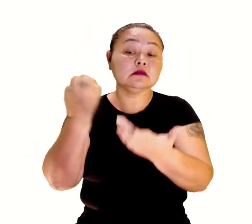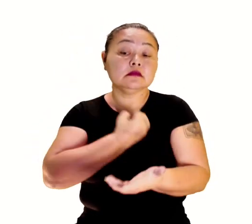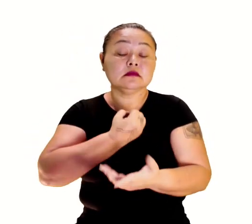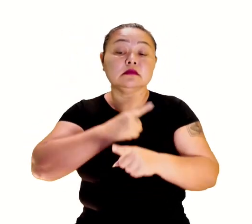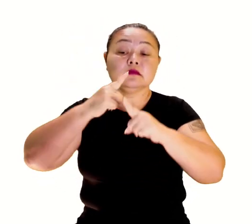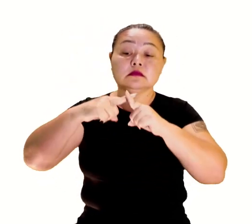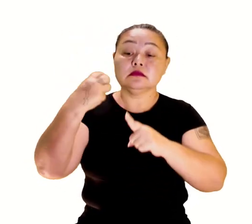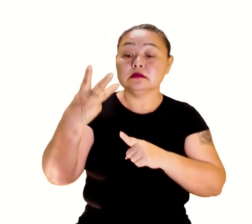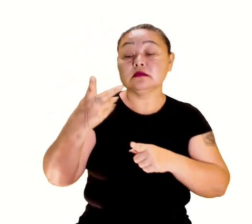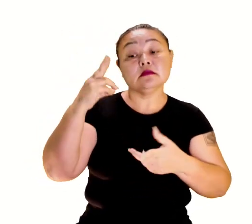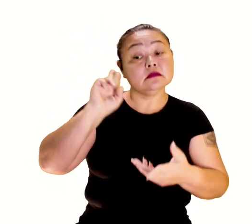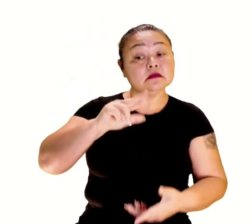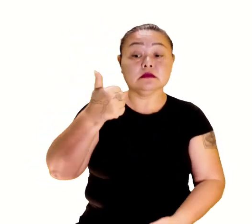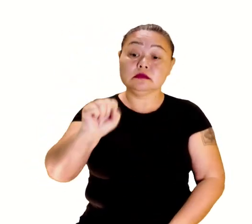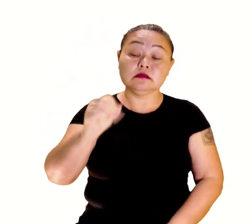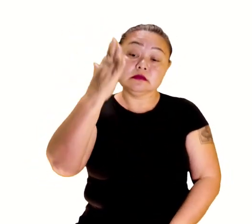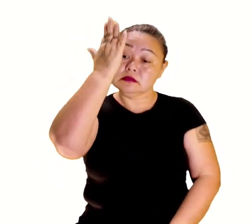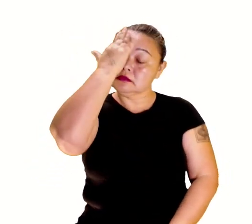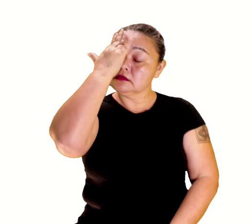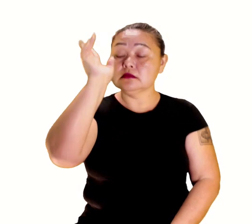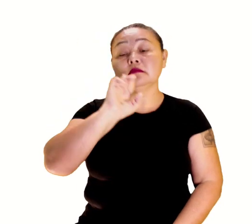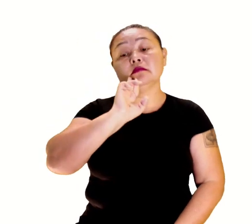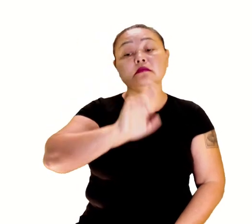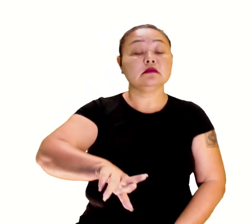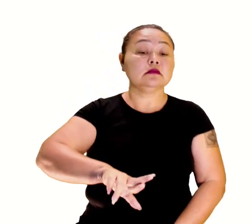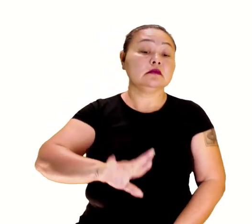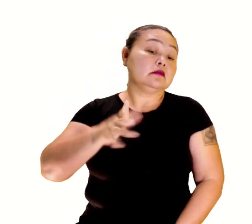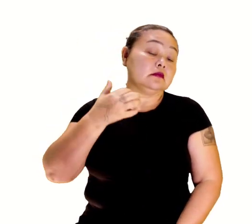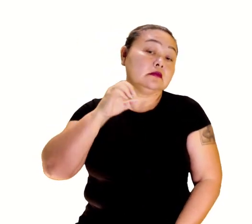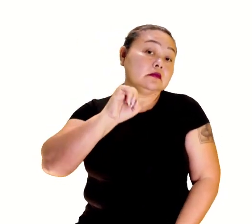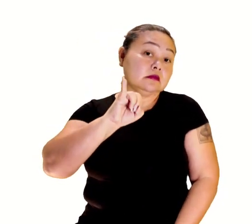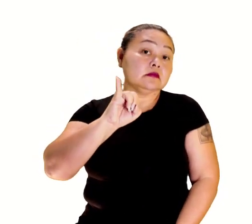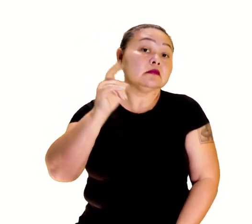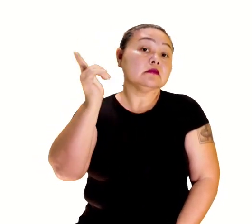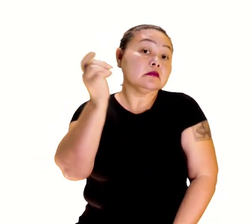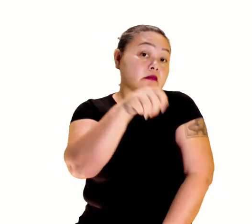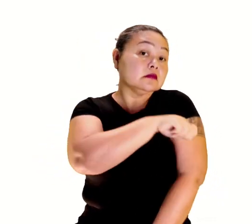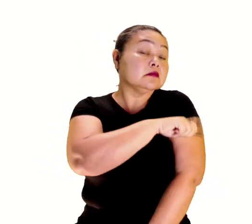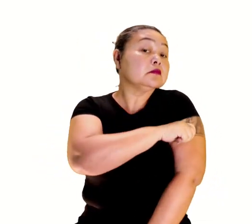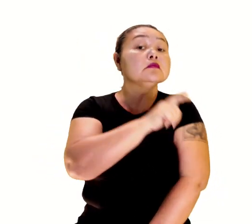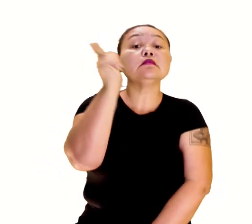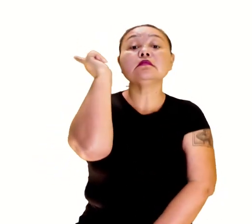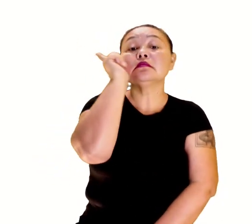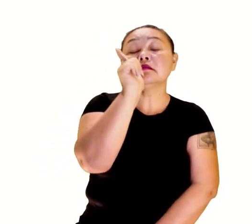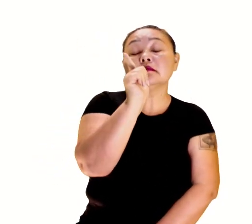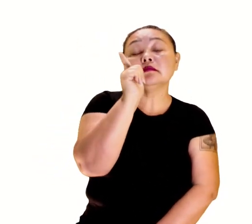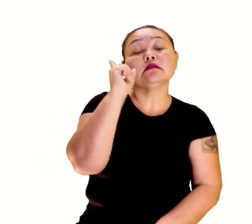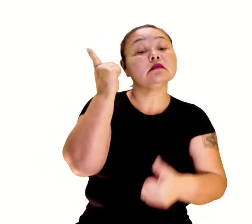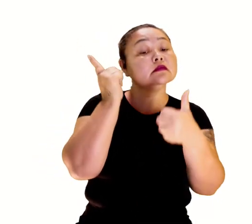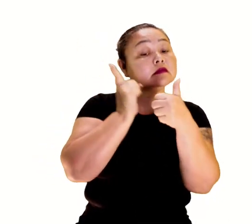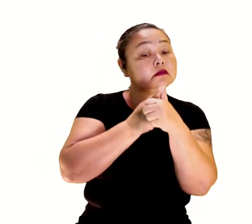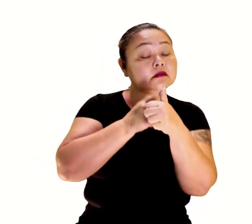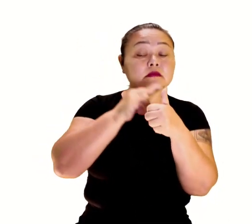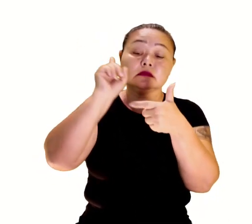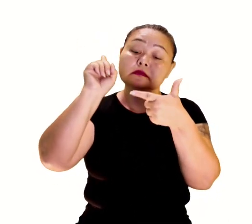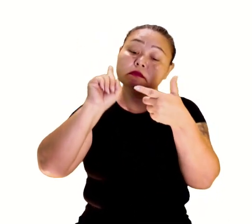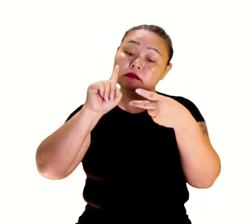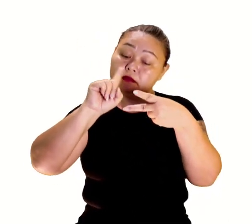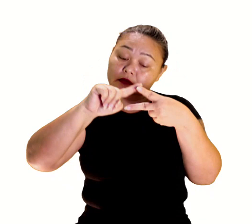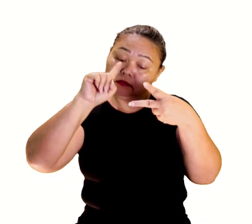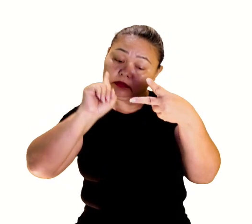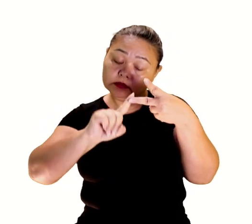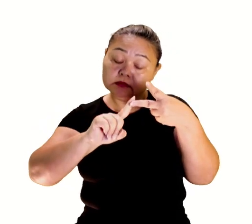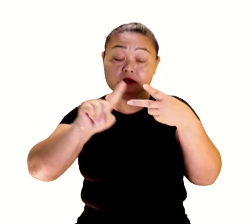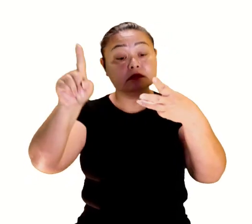por 3 dá 18? Pronto. A gente já sabe a resposta. Se o aluno consegue chegar a dar aqui o primeiro passo e o segundo passo,